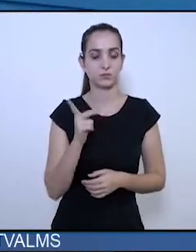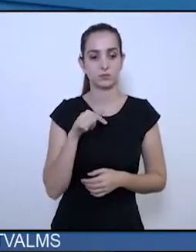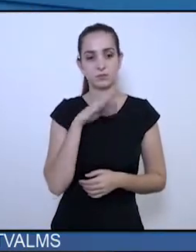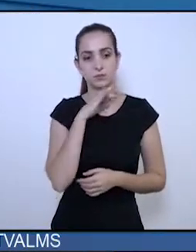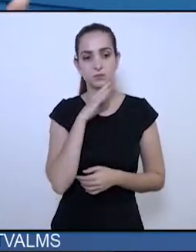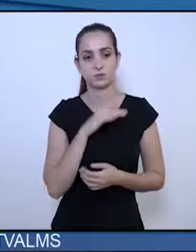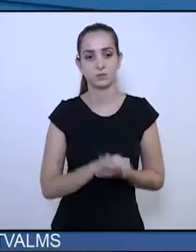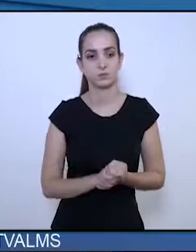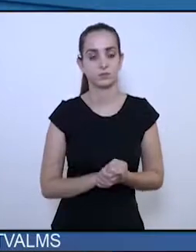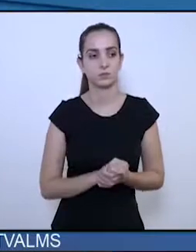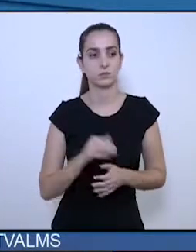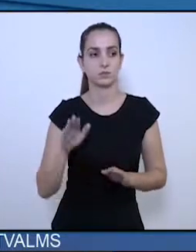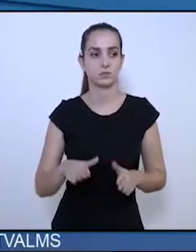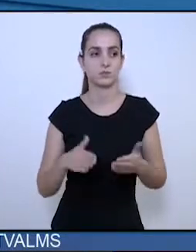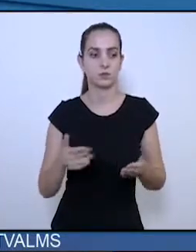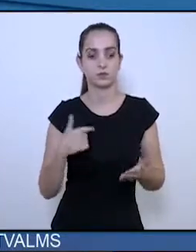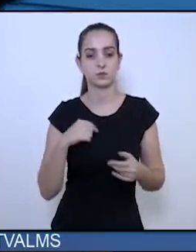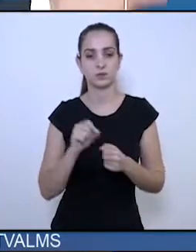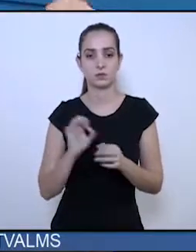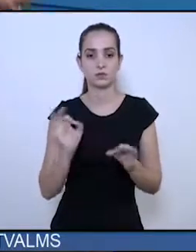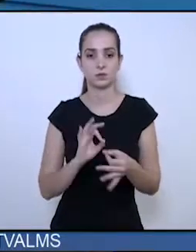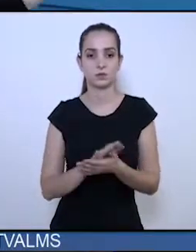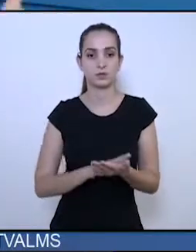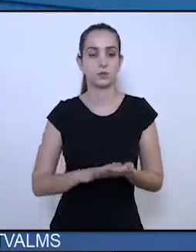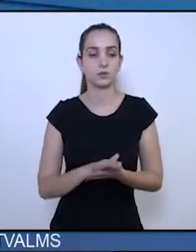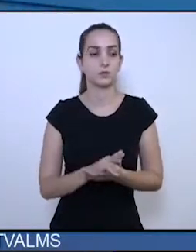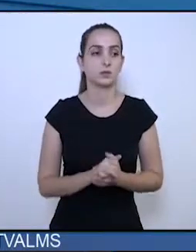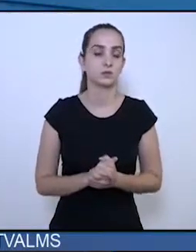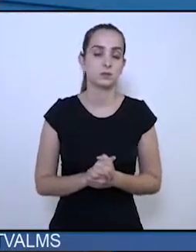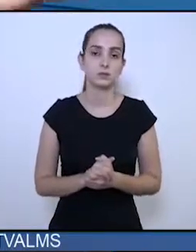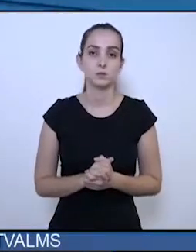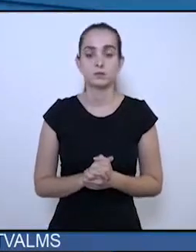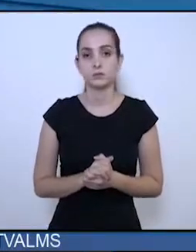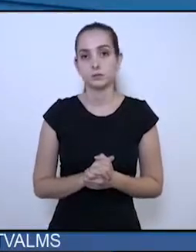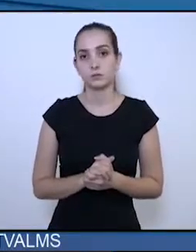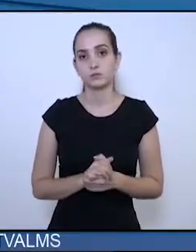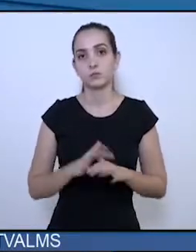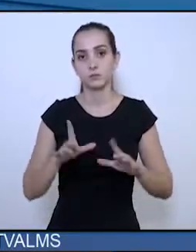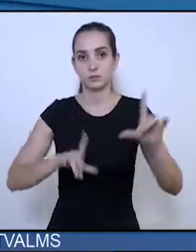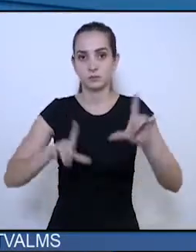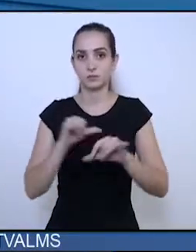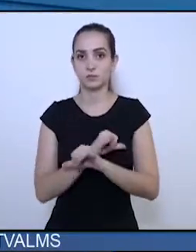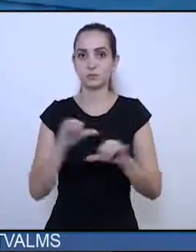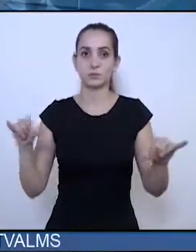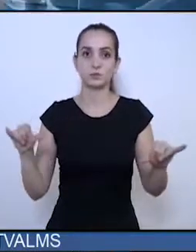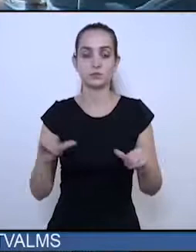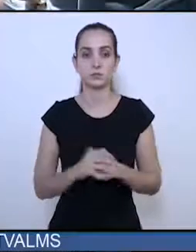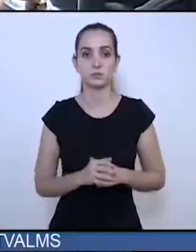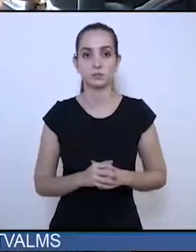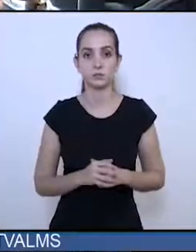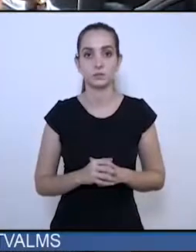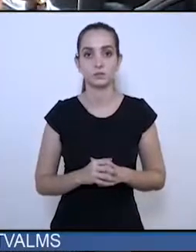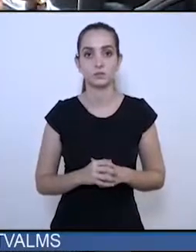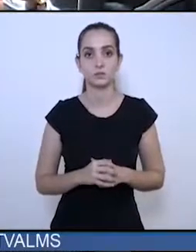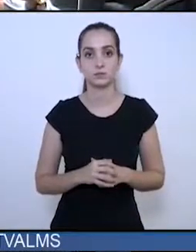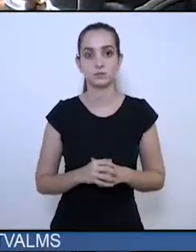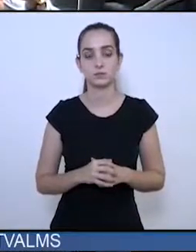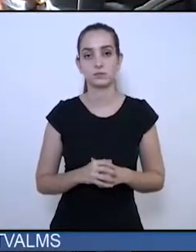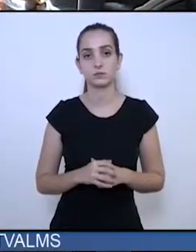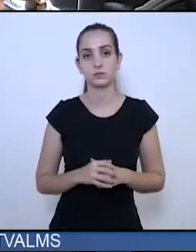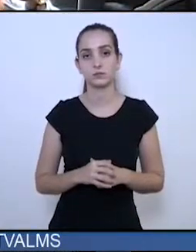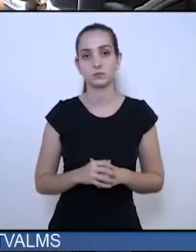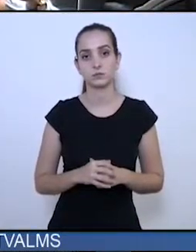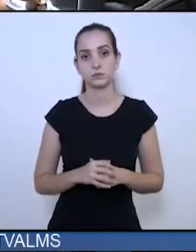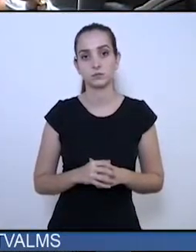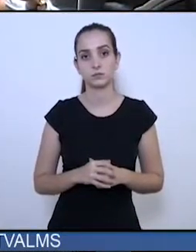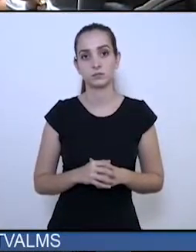ruim. Quando eu falo, vocês acham ruim. Está estampado para todos verem aí na mídia nacional. Está estampado.